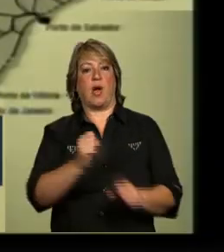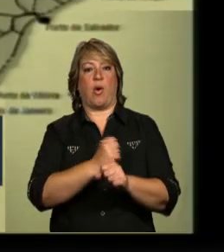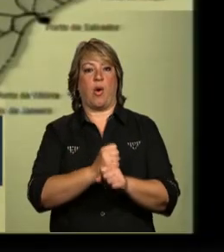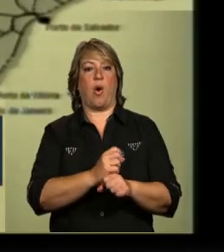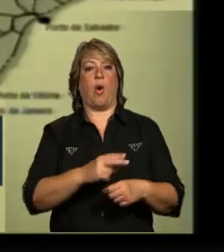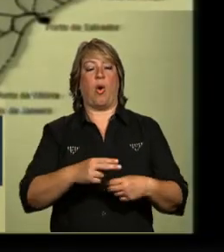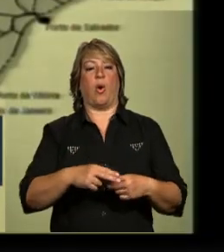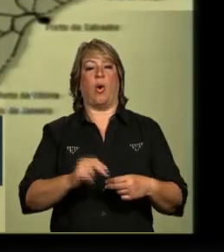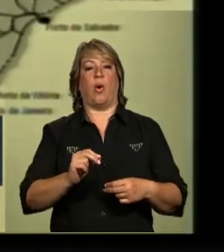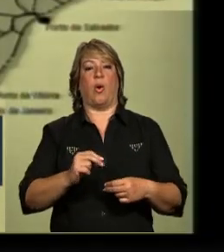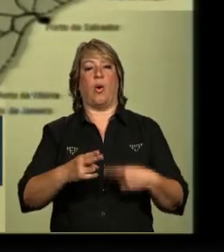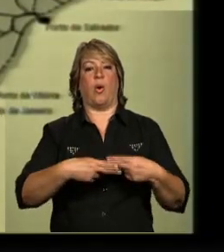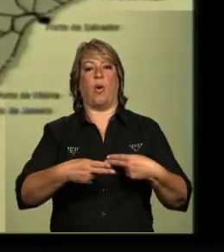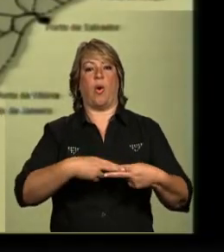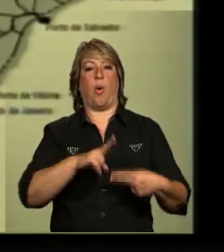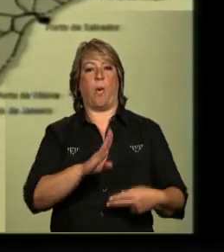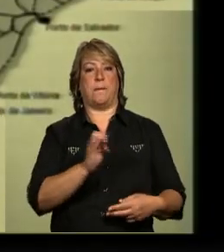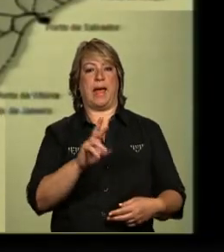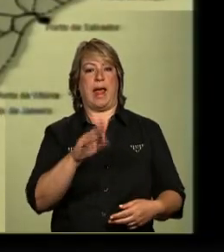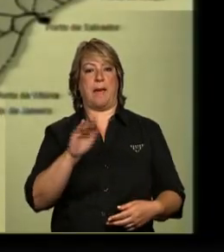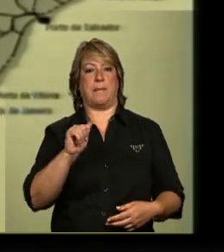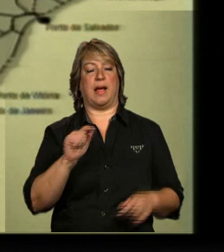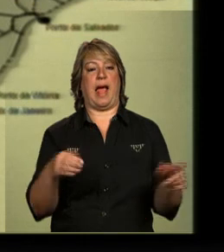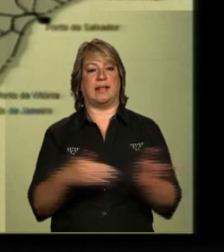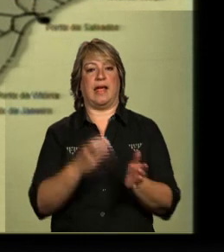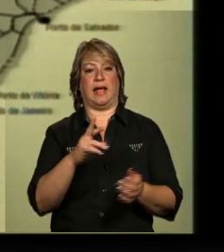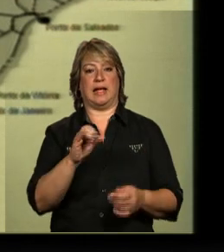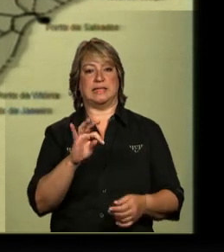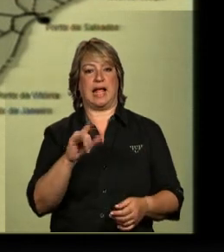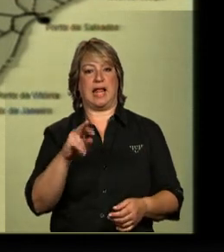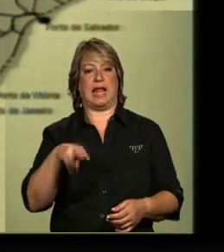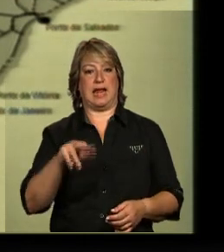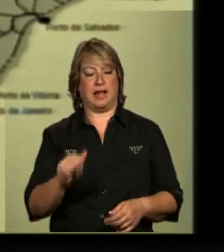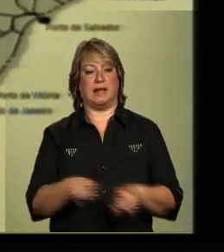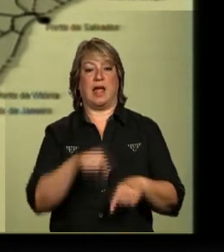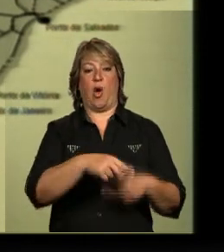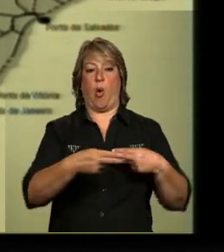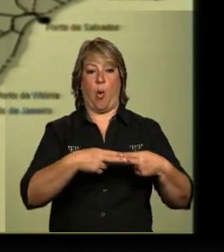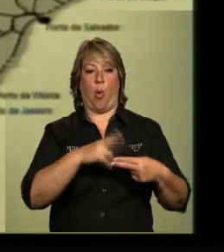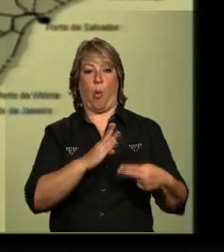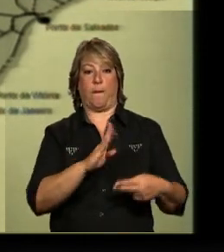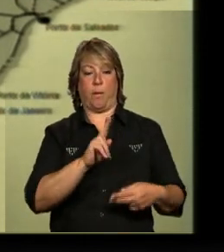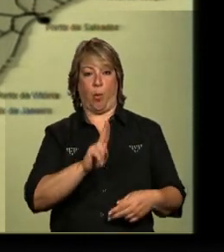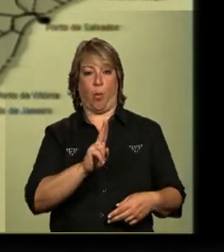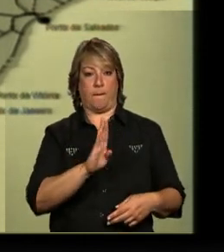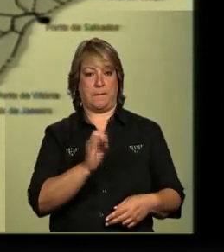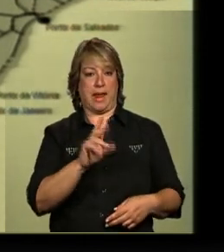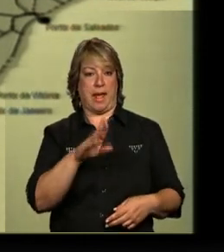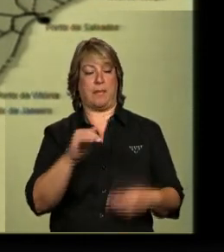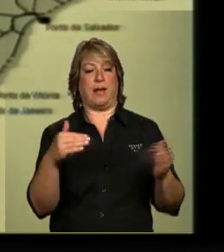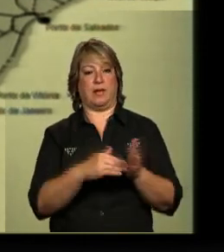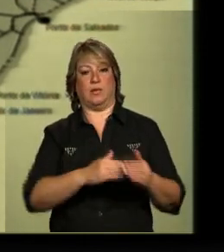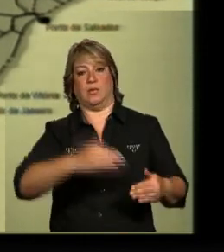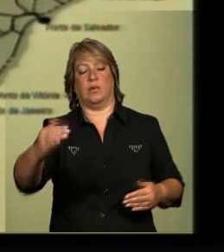de Uberaba e a Cristalina de Uberaba Uberlândia já está duplicada Estamos fazendo